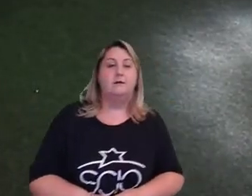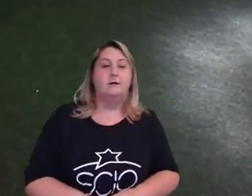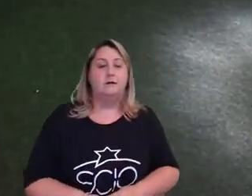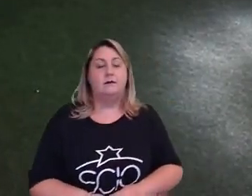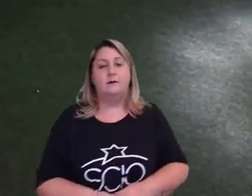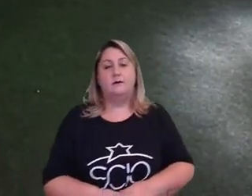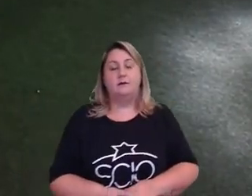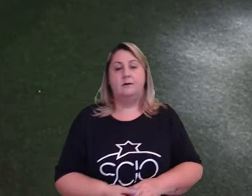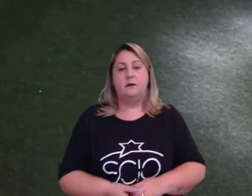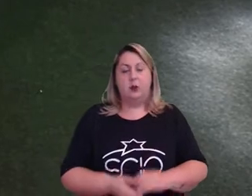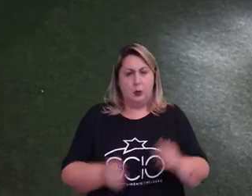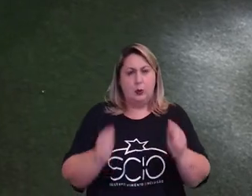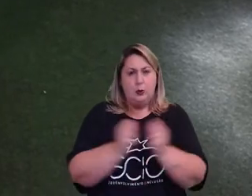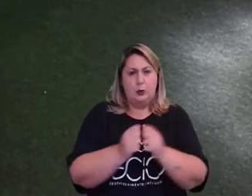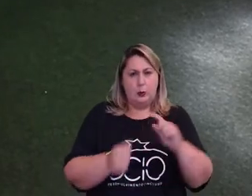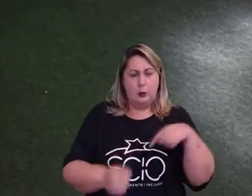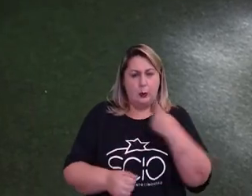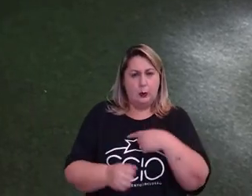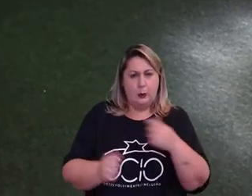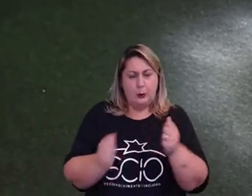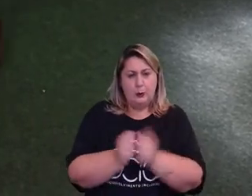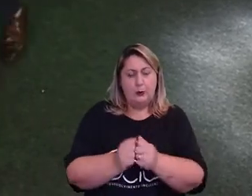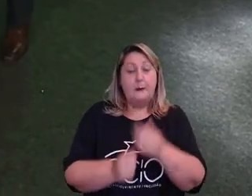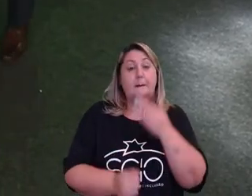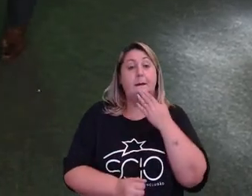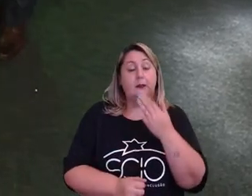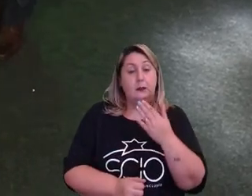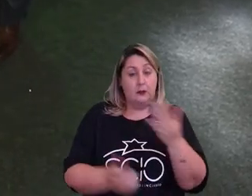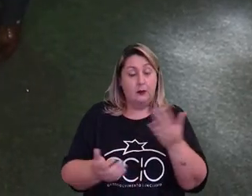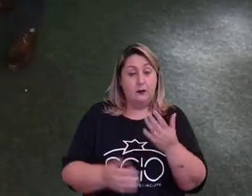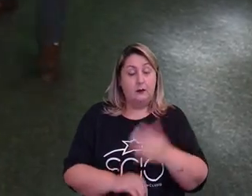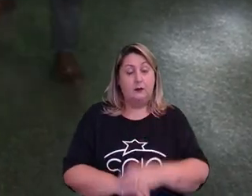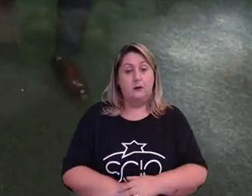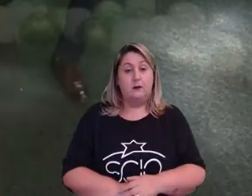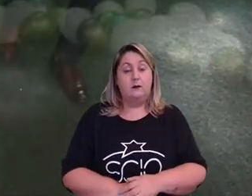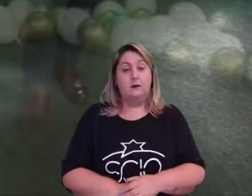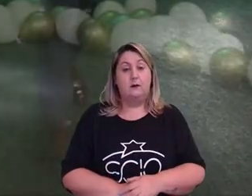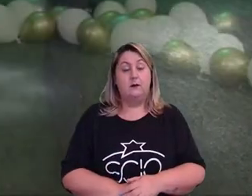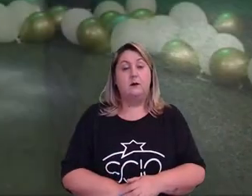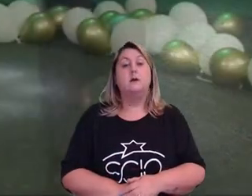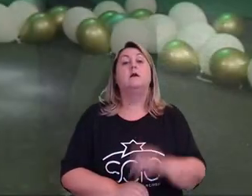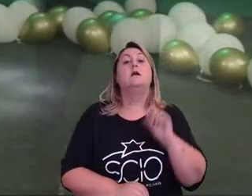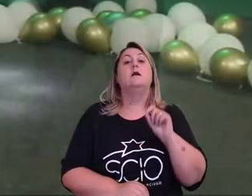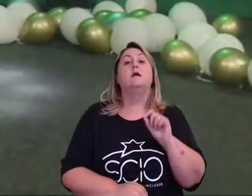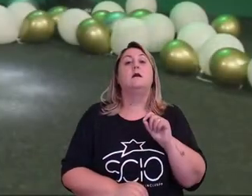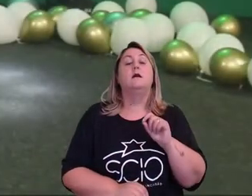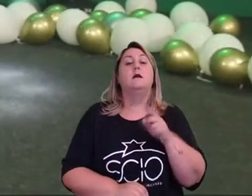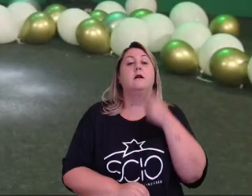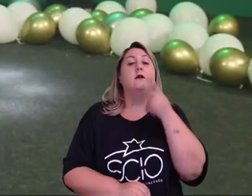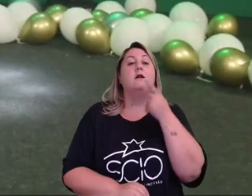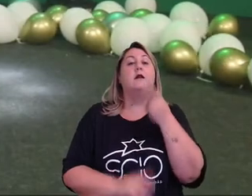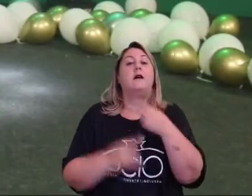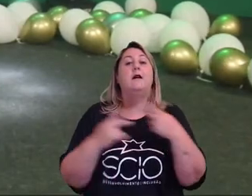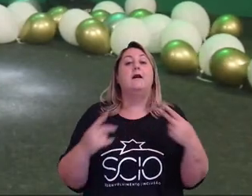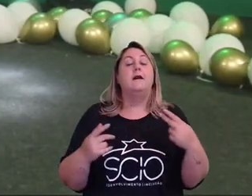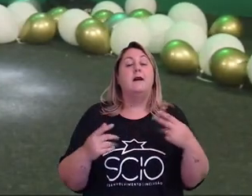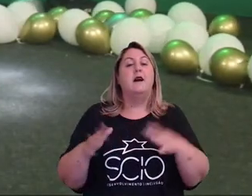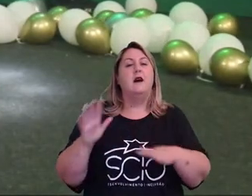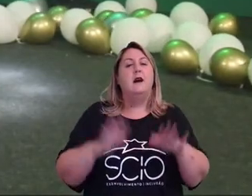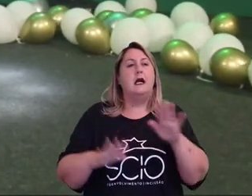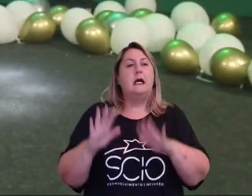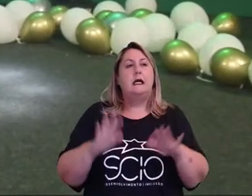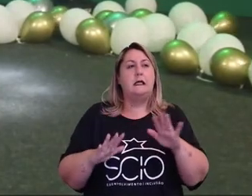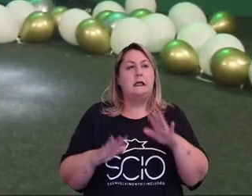cantor? Estamos juntos. Vamos atender um pedido? Vamos atender um pedido? Galera, deixa eu só contar um negócio para vocês. Às vezes